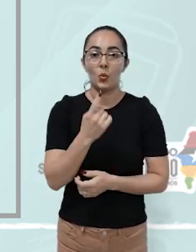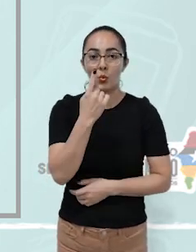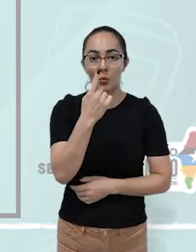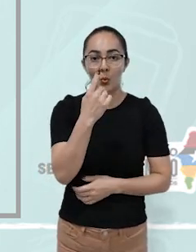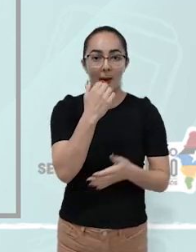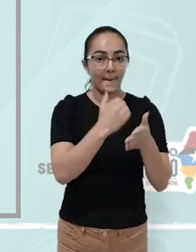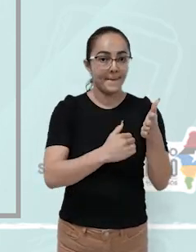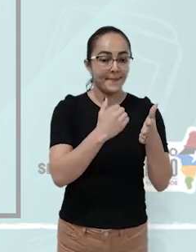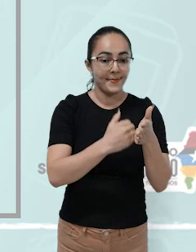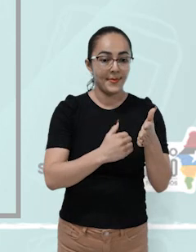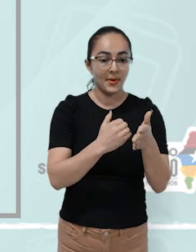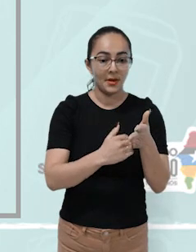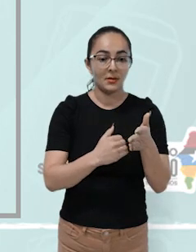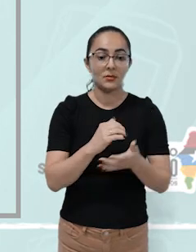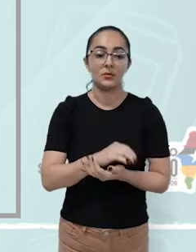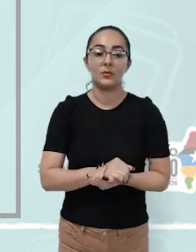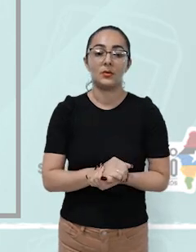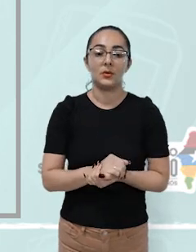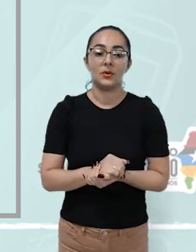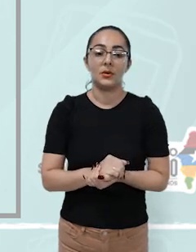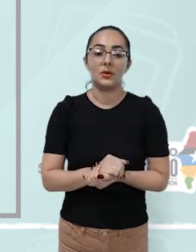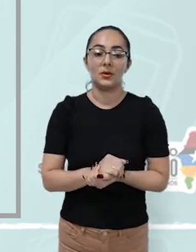HClO2, certo? Quem é o padrão?